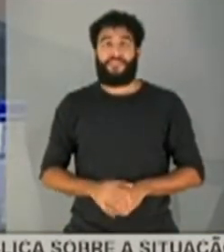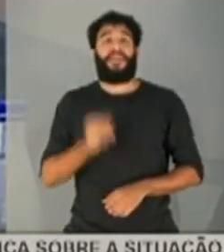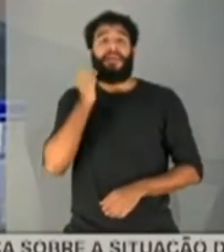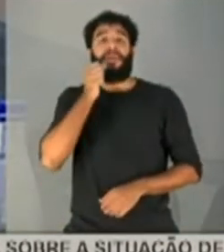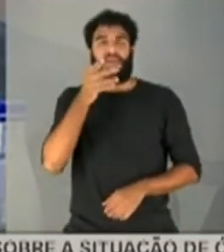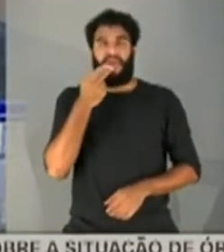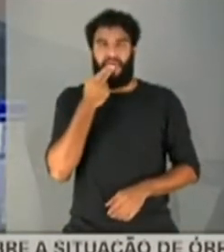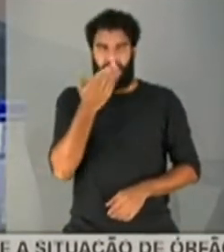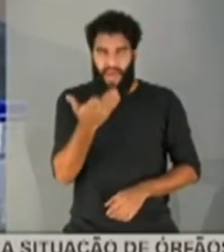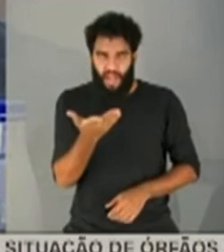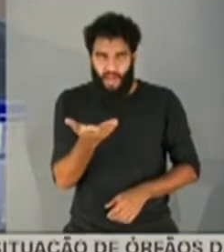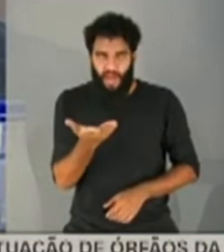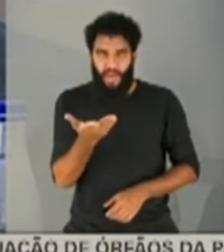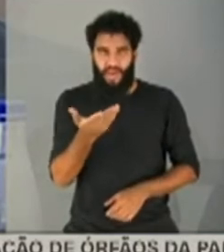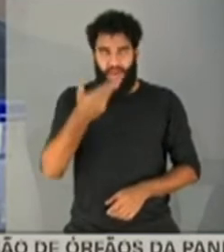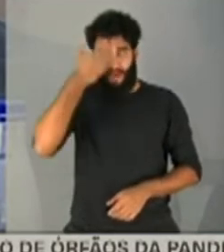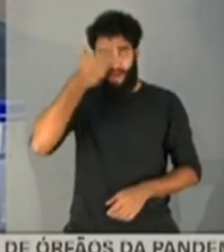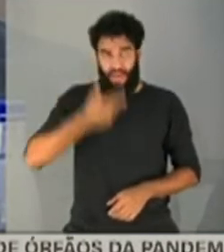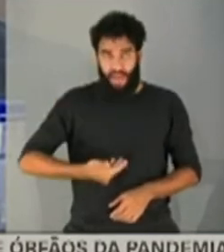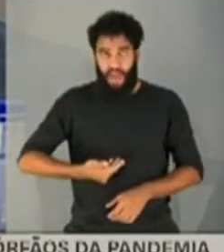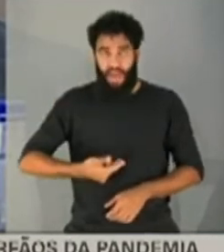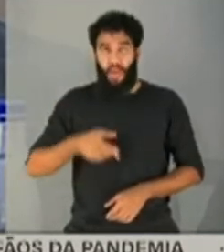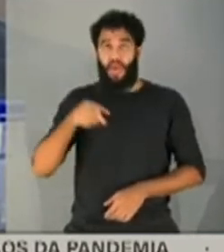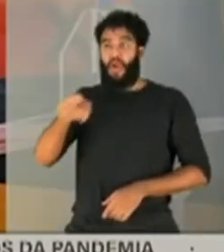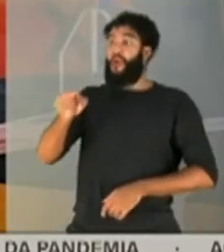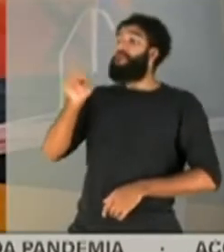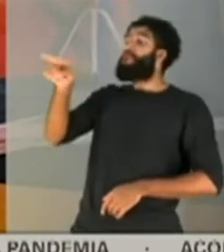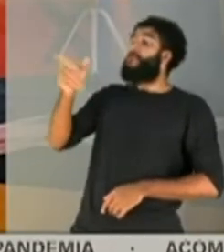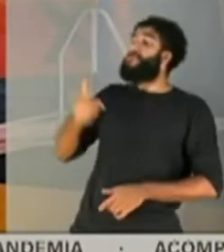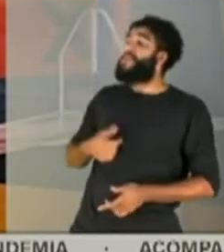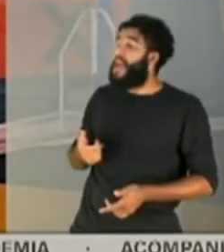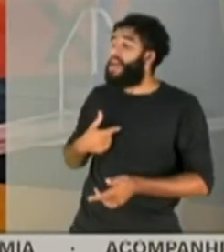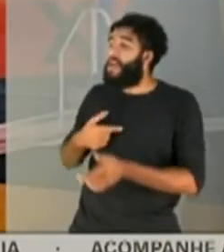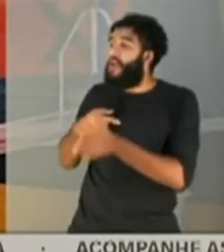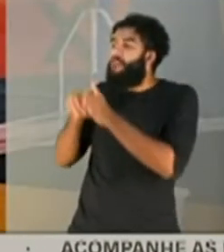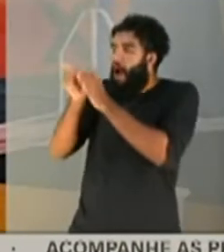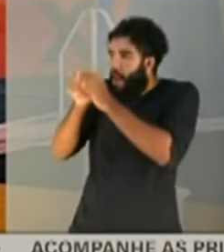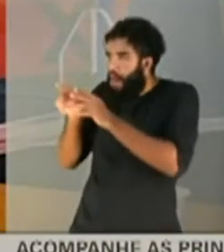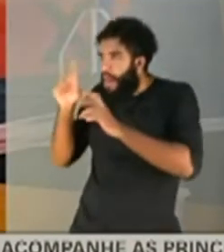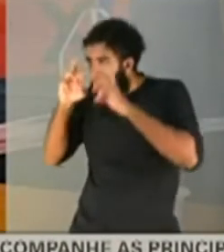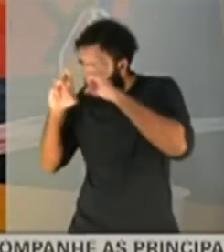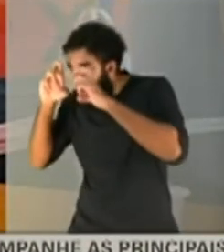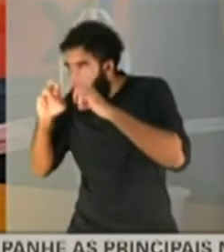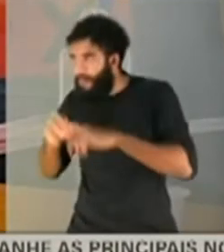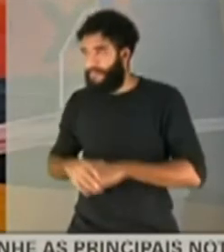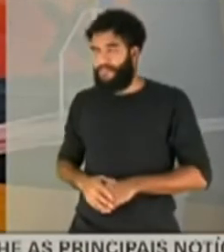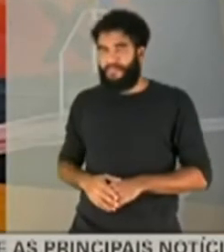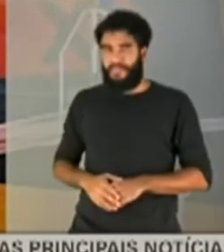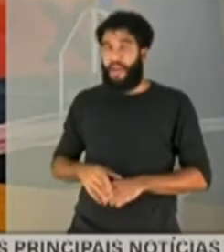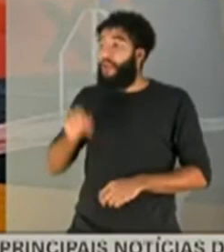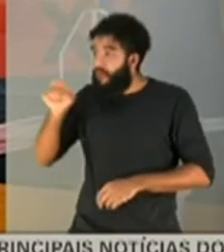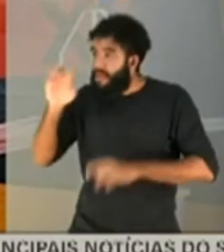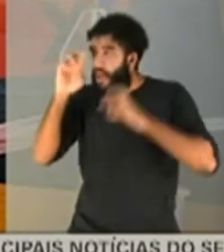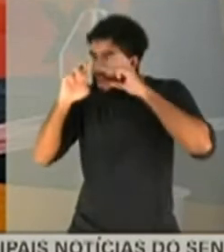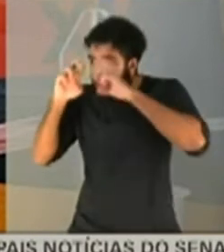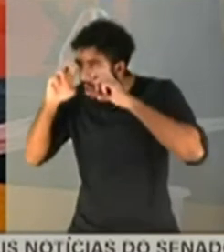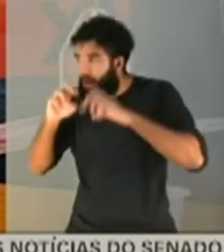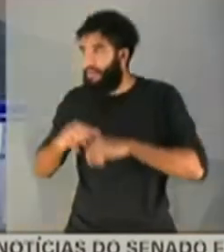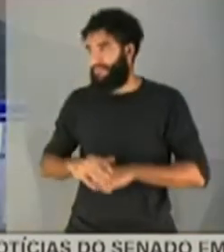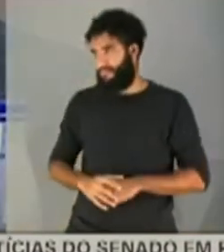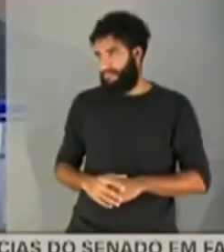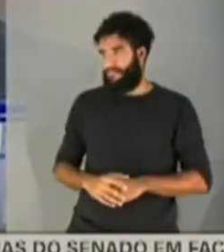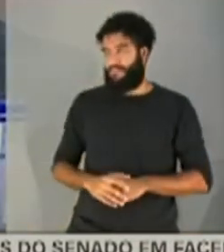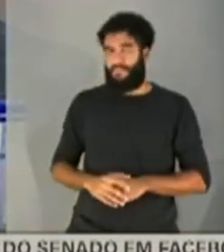uma afirmação Leviana e relacionamento é o senhor que foi cassado o seu permitindo que foi cassado